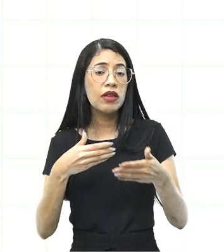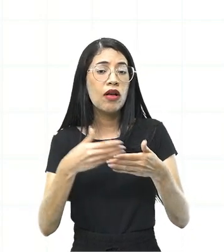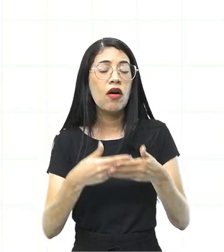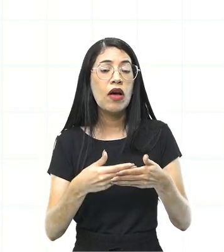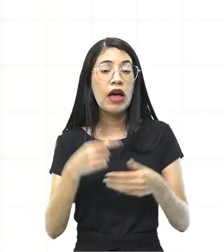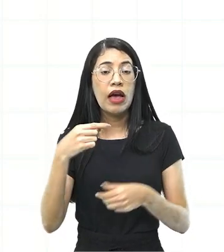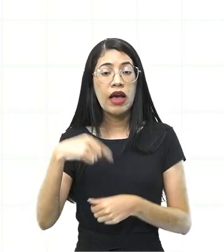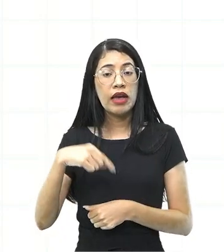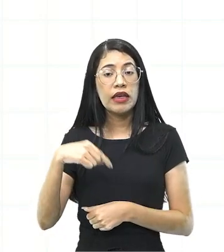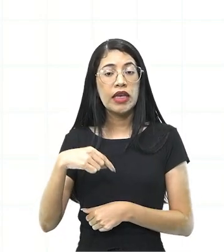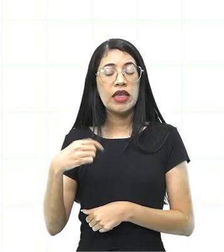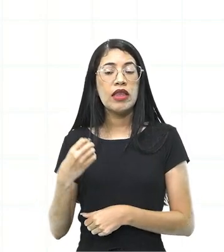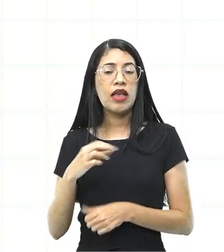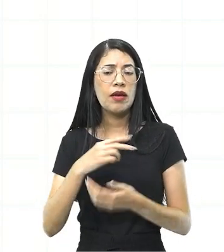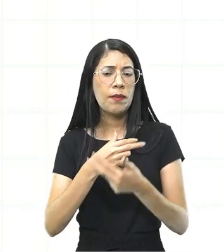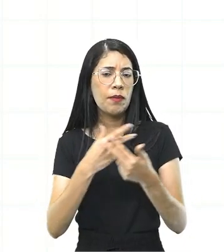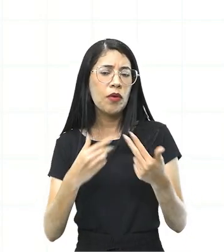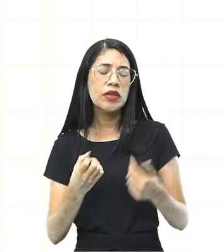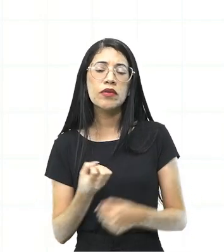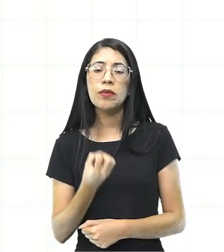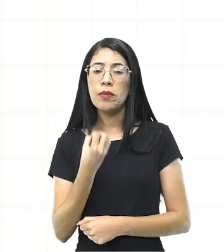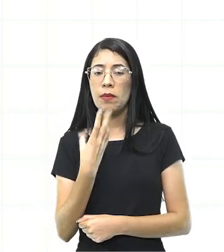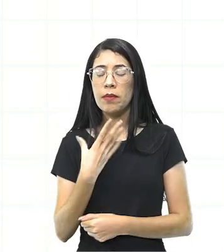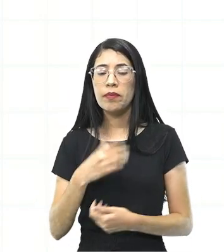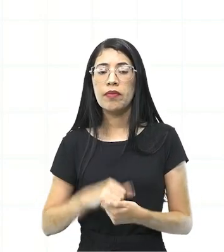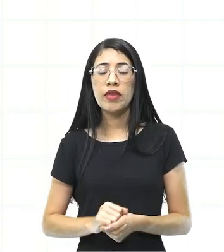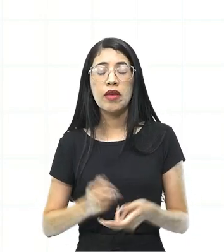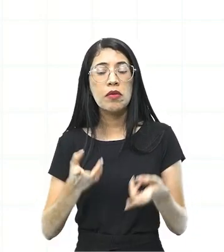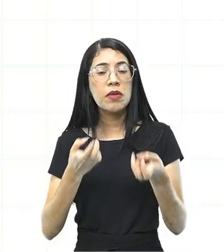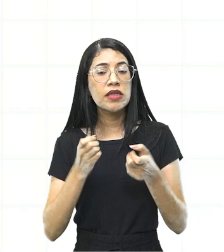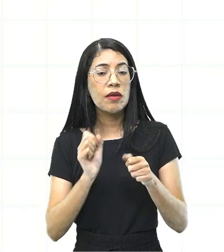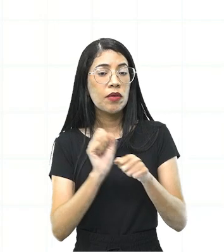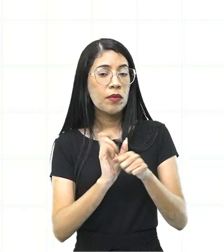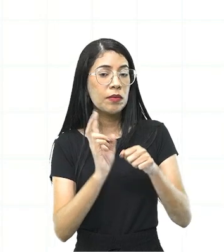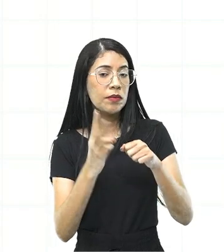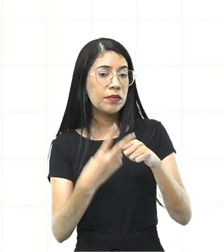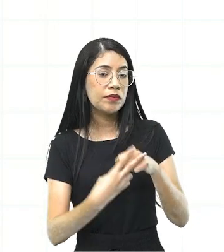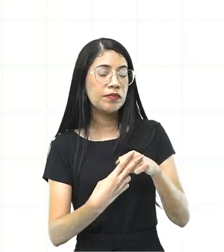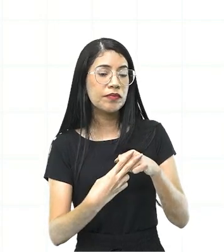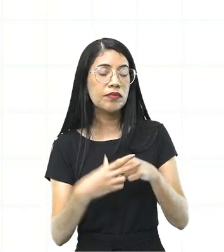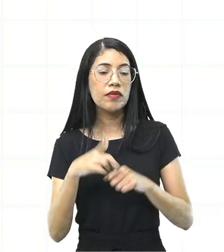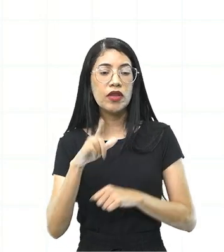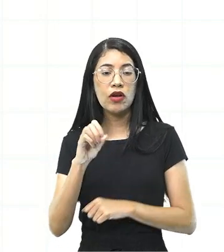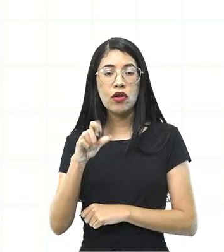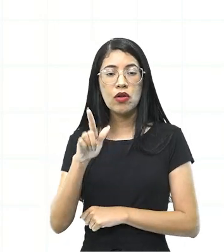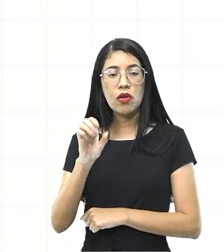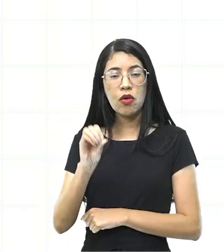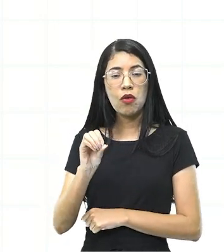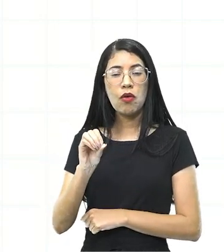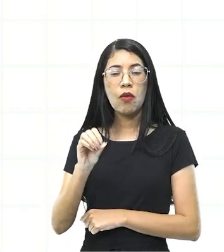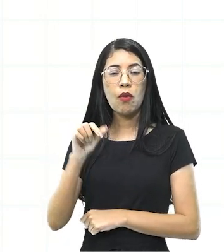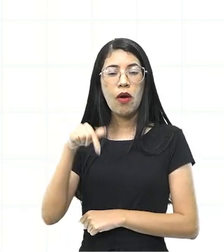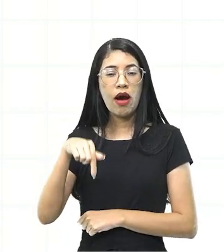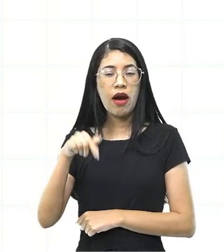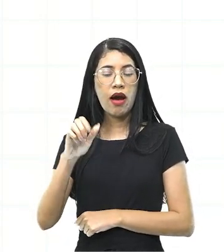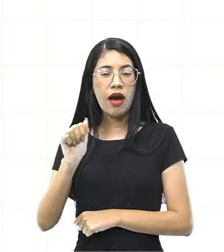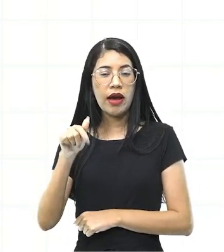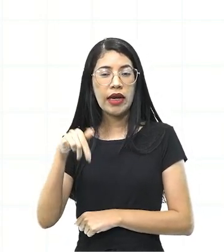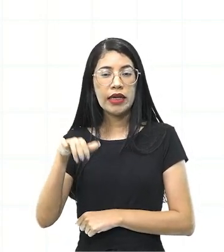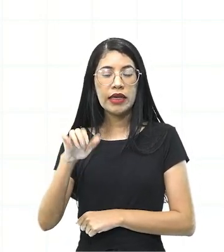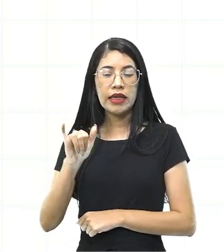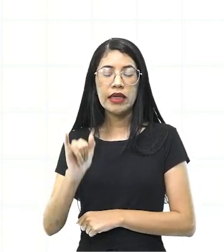aqui vão bem. Percebam que todos esses advérbios, ó, eles nos ajudam a estabelecer